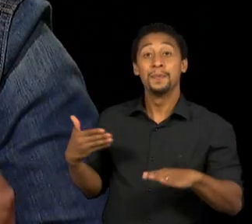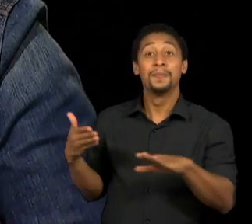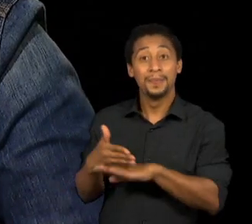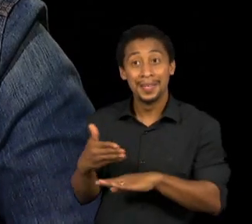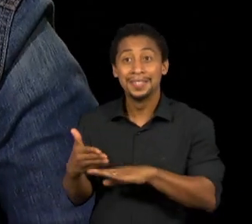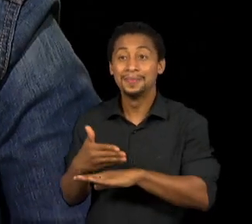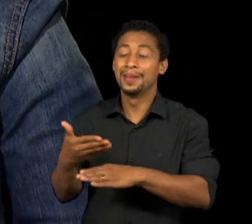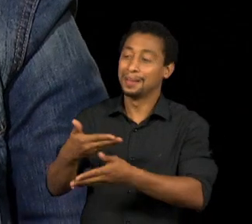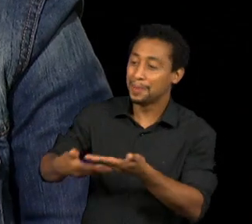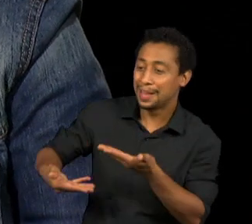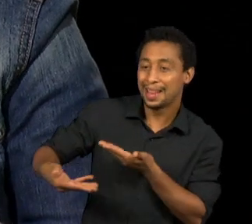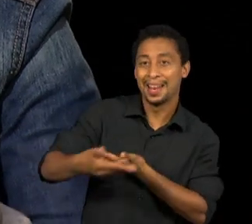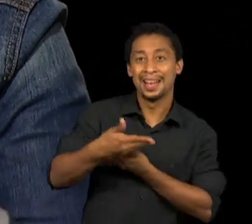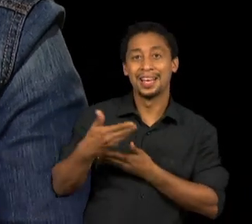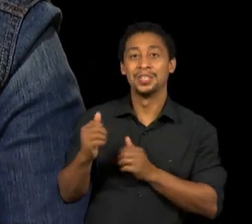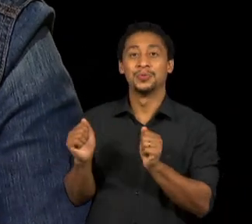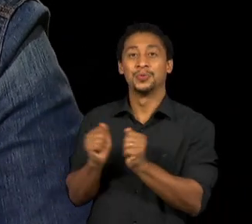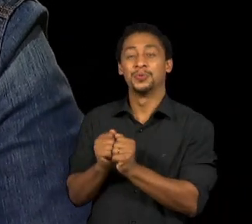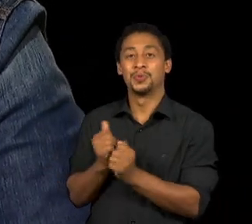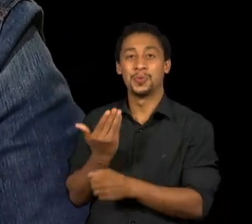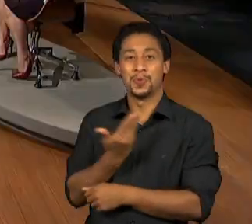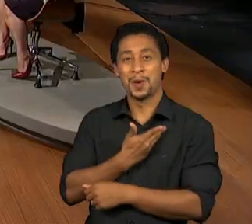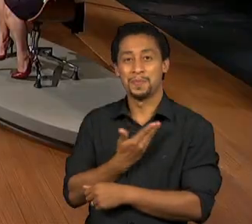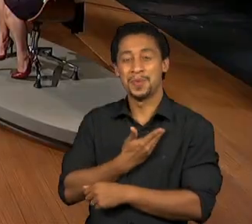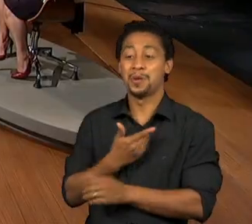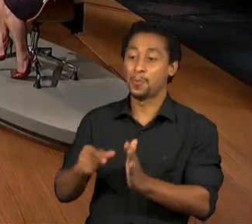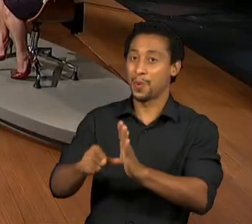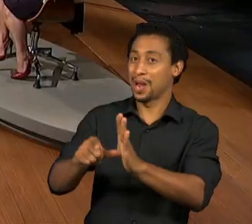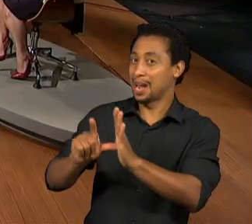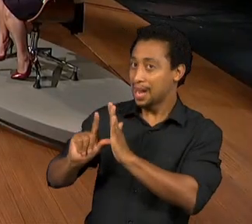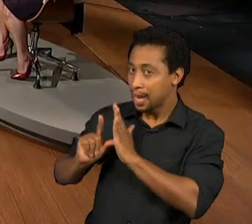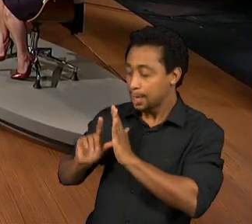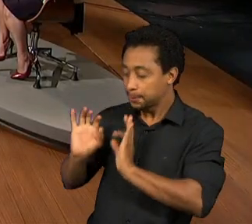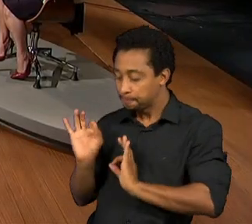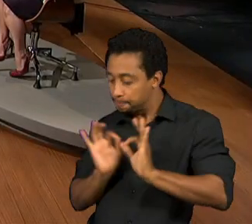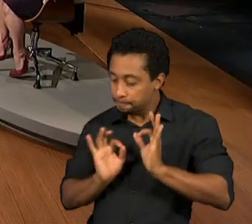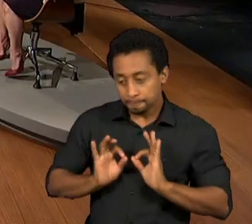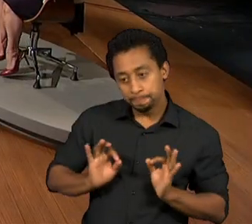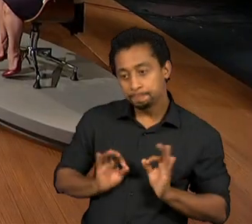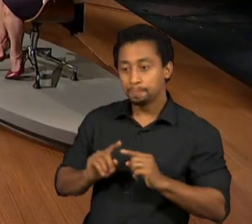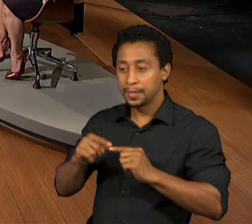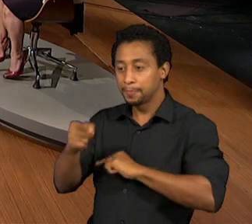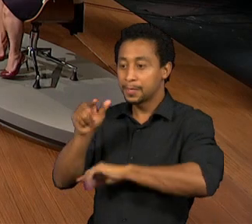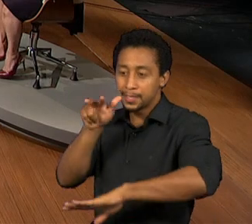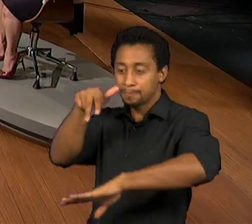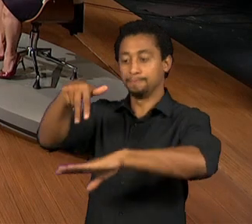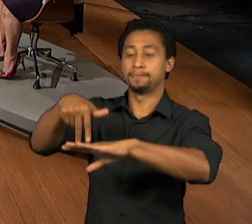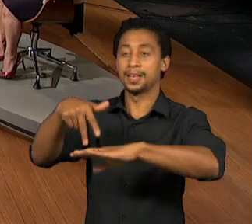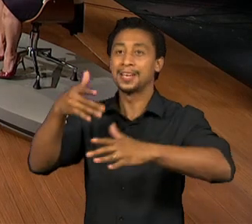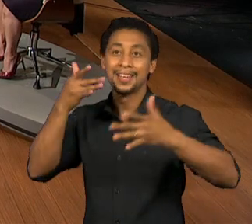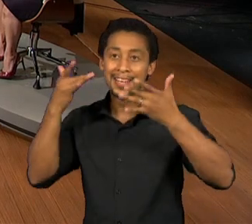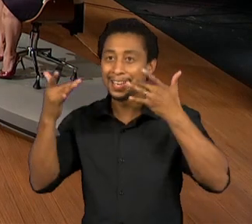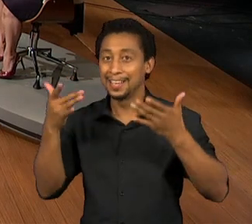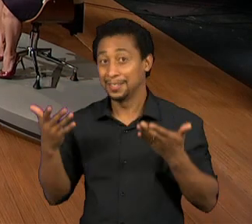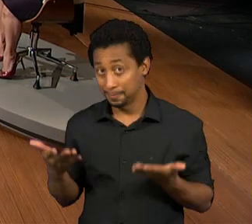colega, estar ali minutos antes de entrar em cena, são coisas que só um